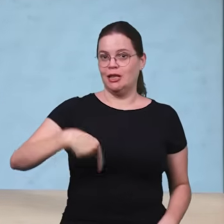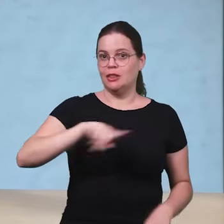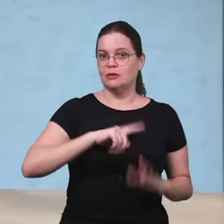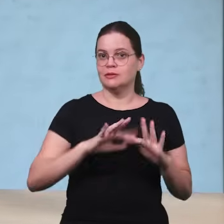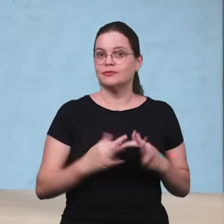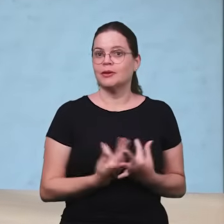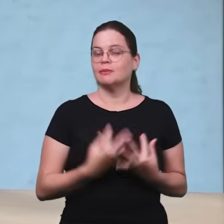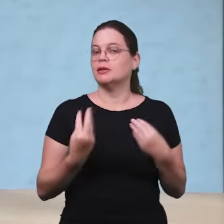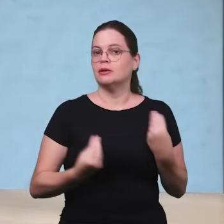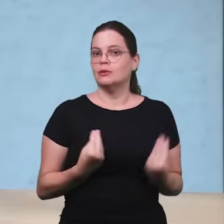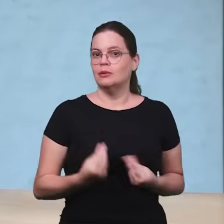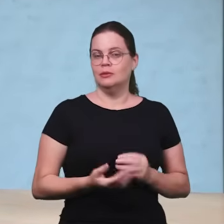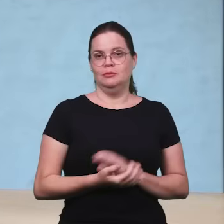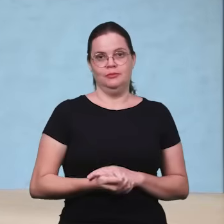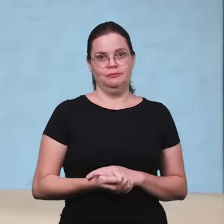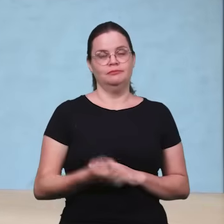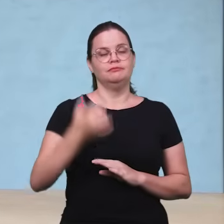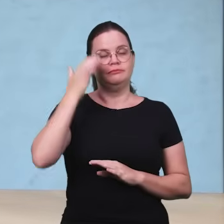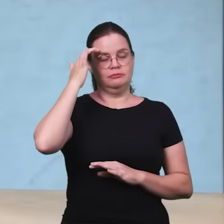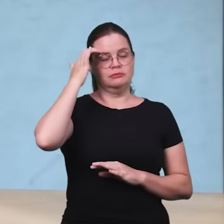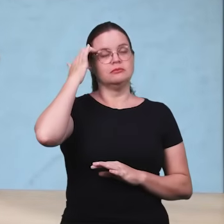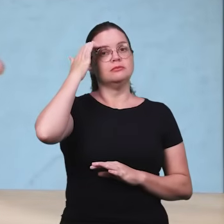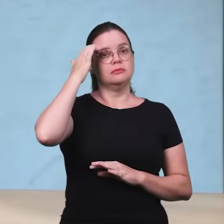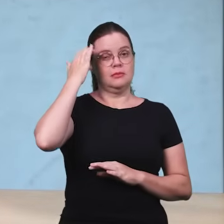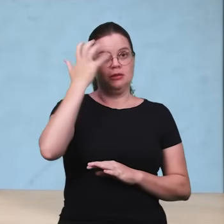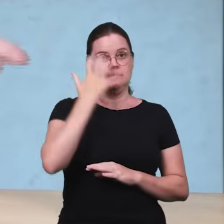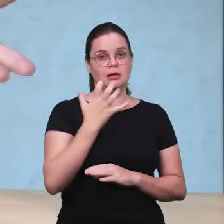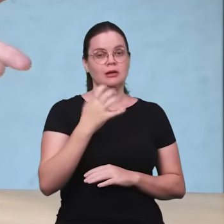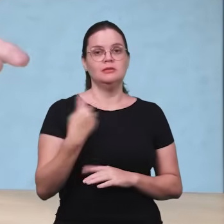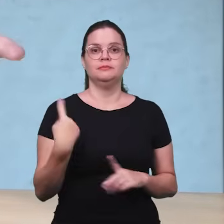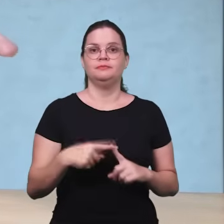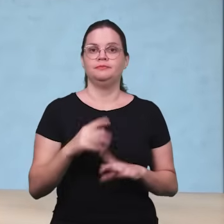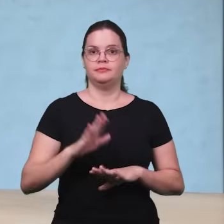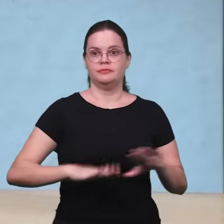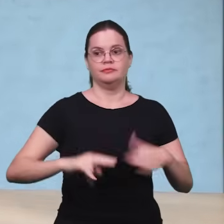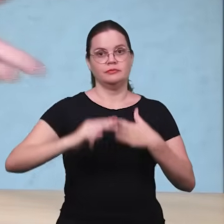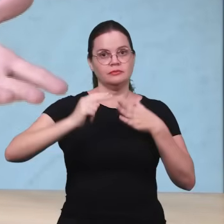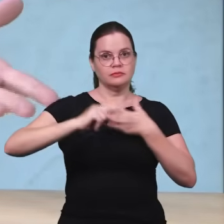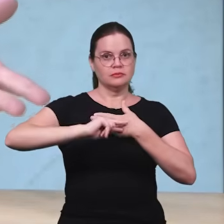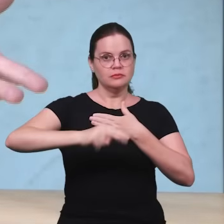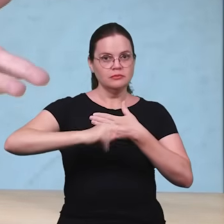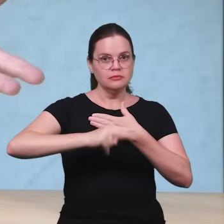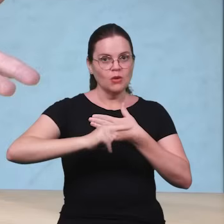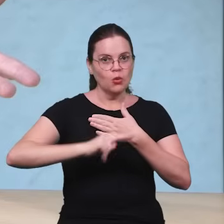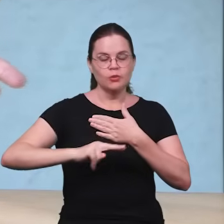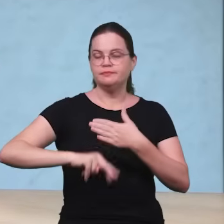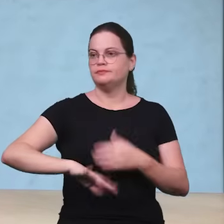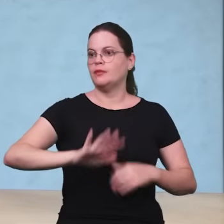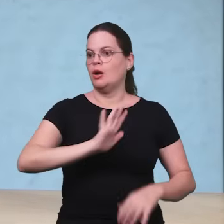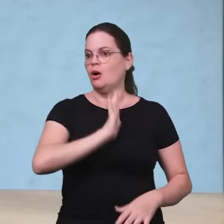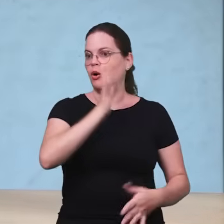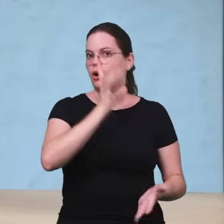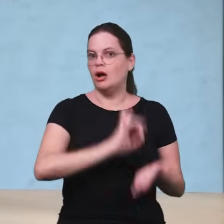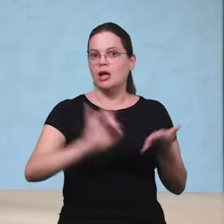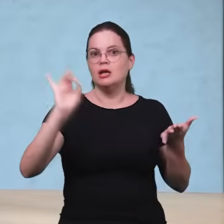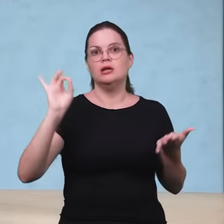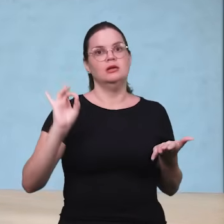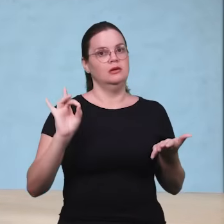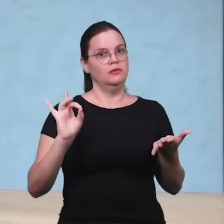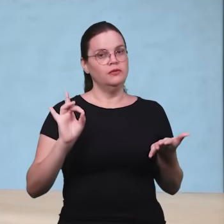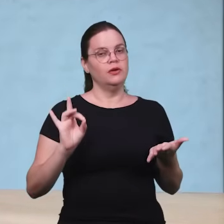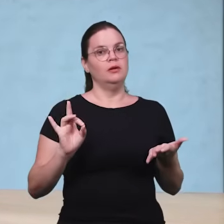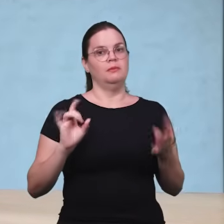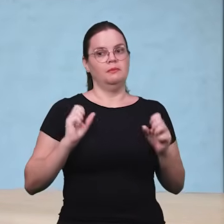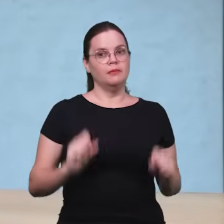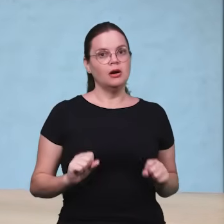família. Então, por vezes, as consequências podem ser É irreparáveis, verdade. podem ser.